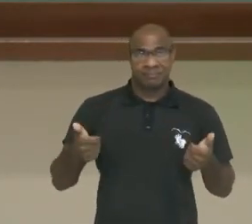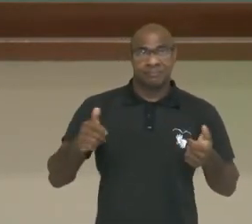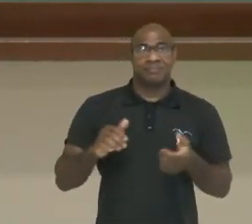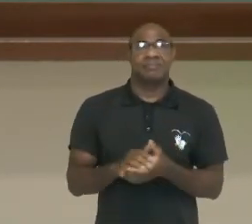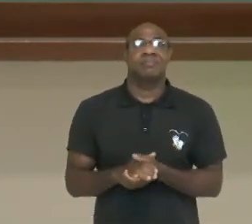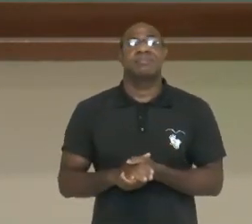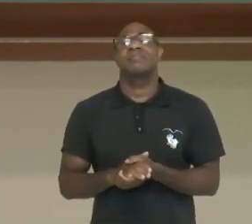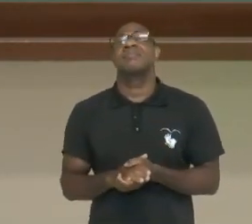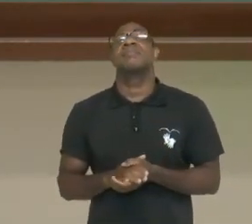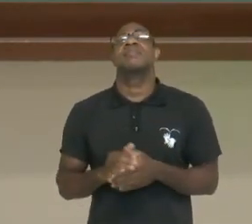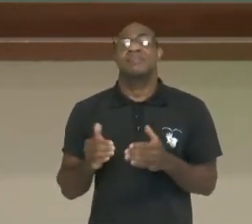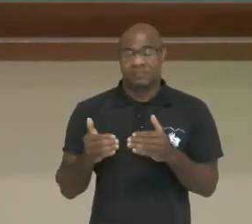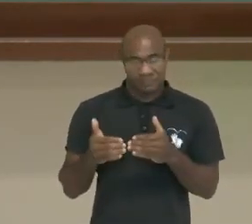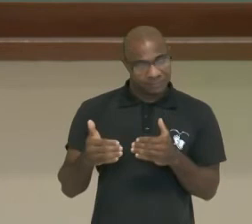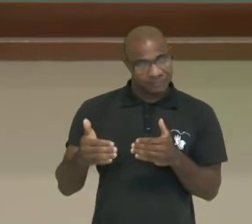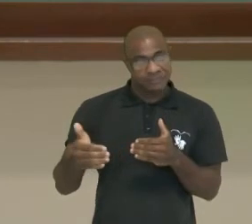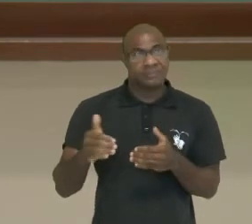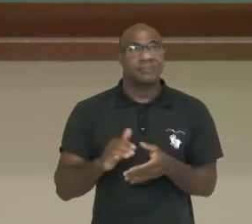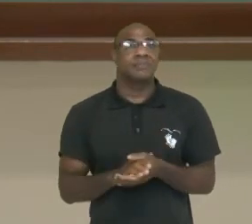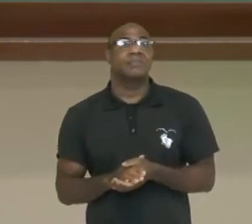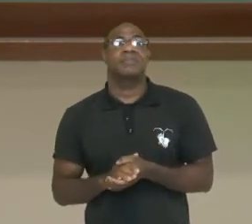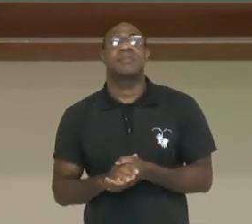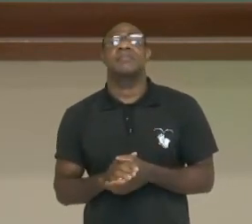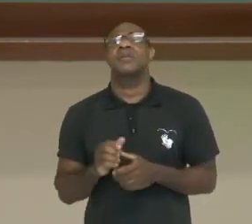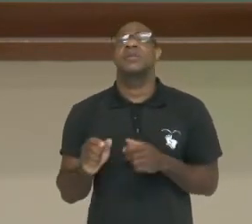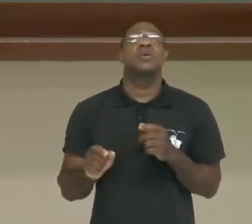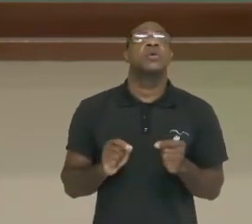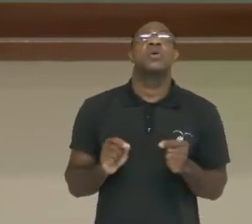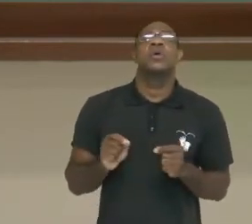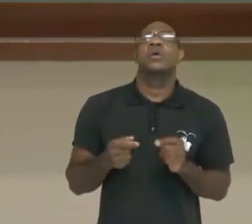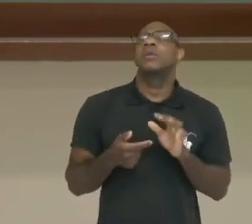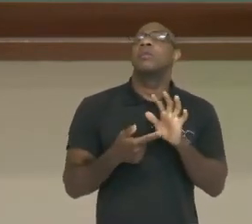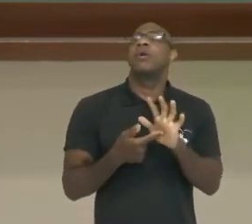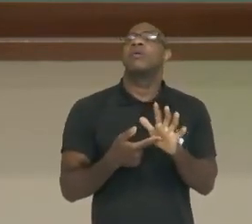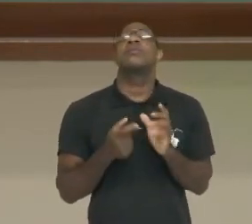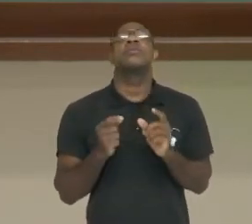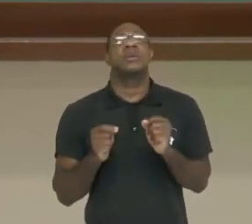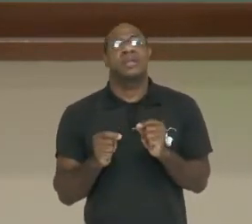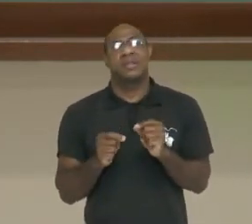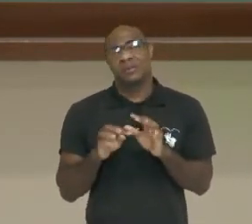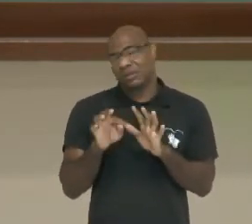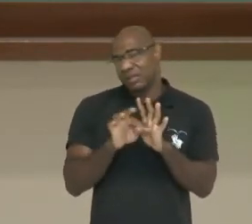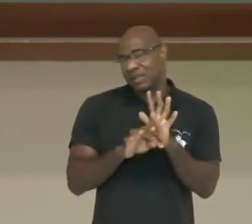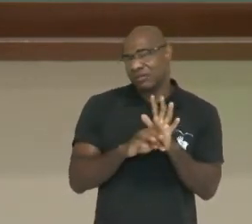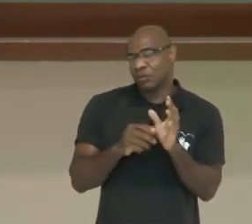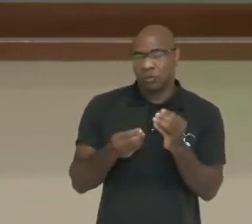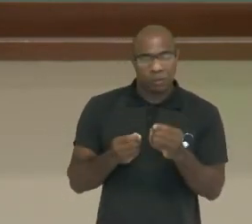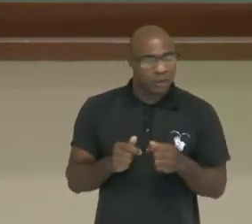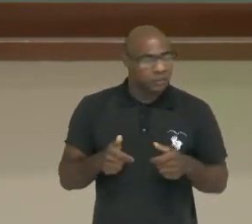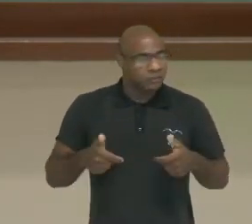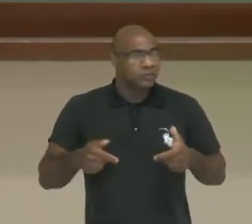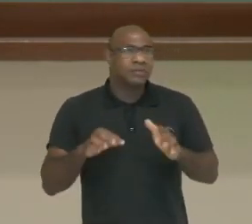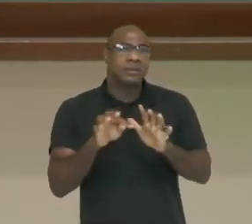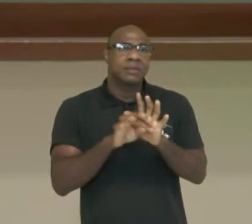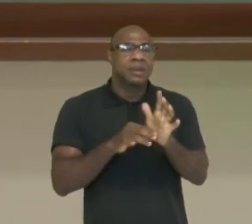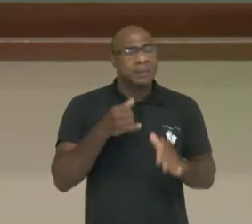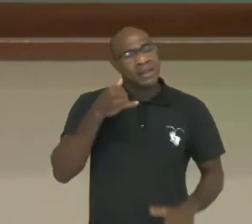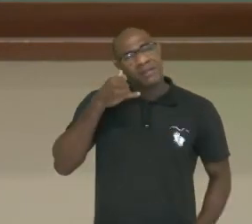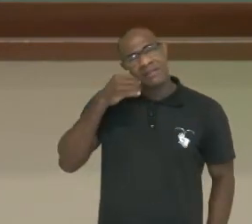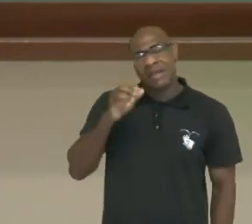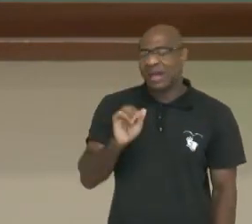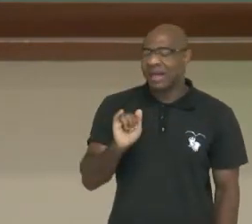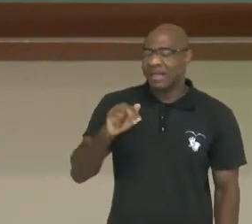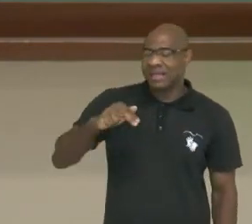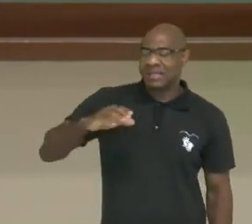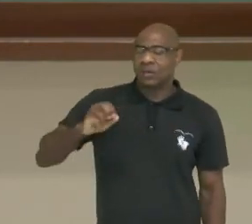dar prosseguimento? Vamos estudar um pouquinho o que aparece no texto, quando a gente tem que agir num texto para evitar incoerência,